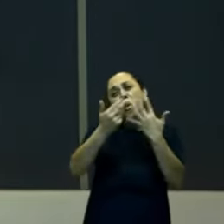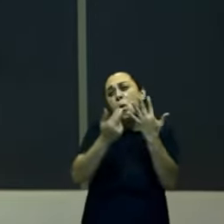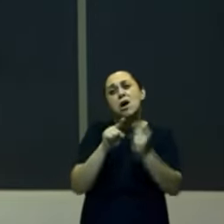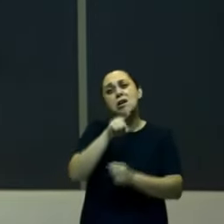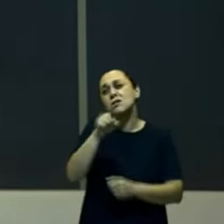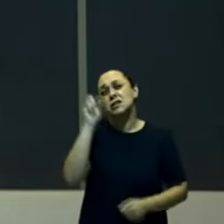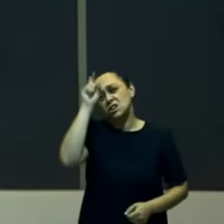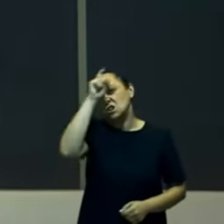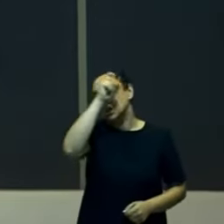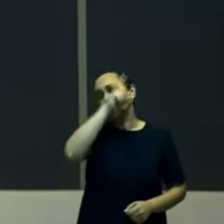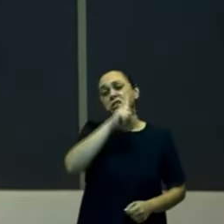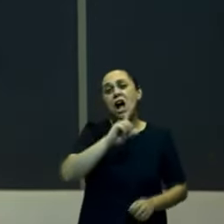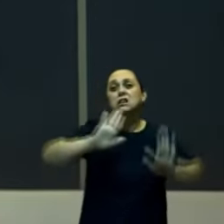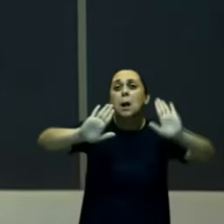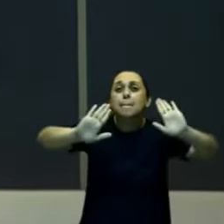desencontros na nossa vida,